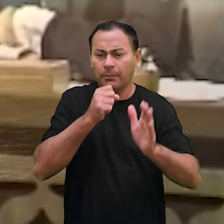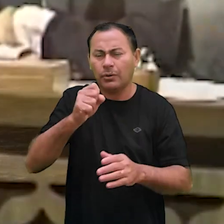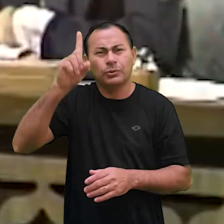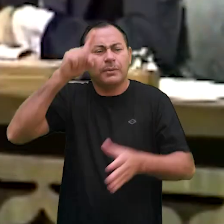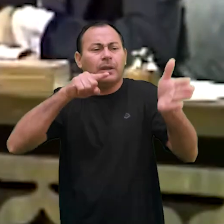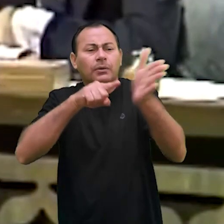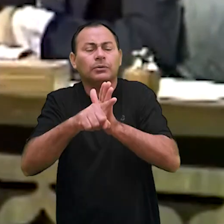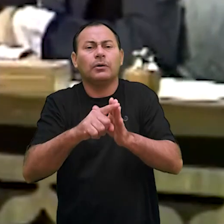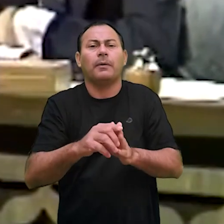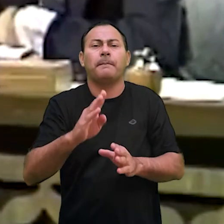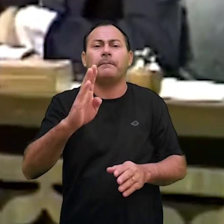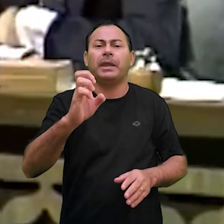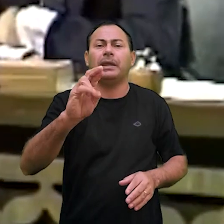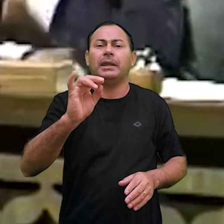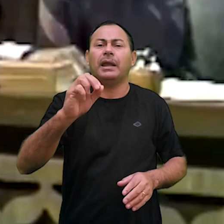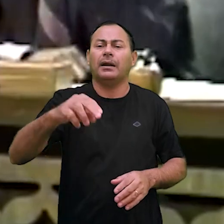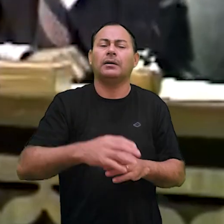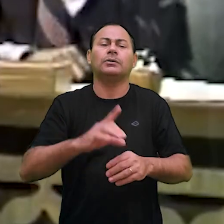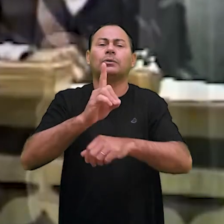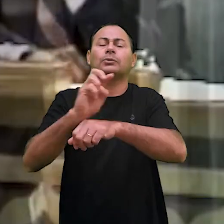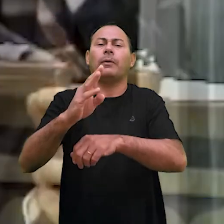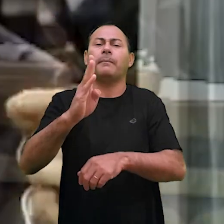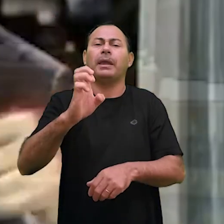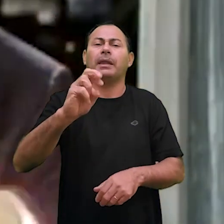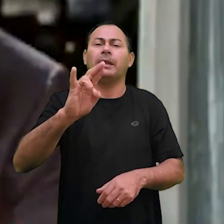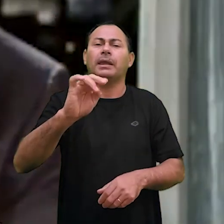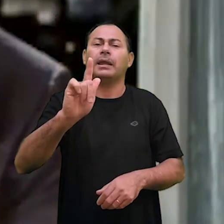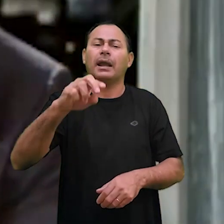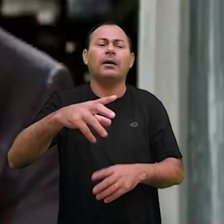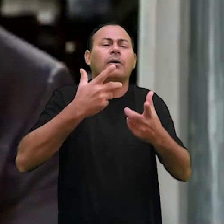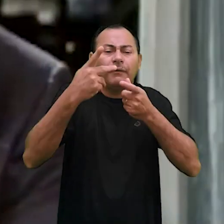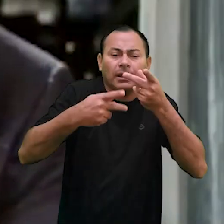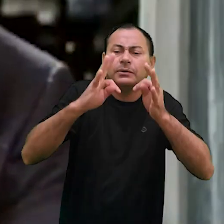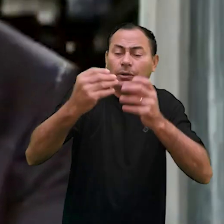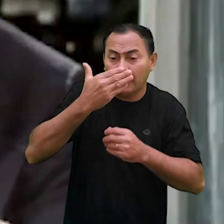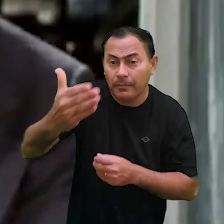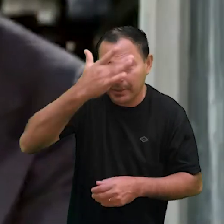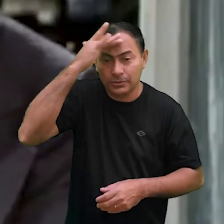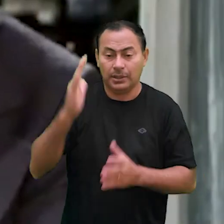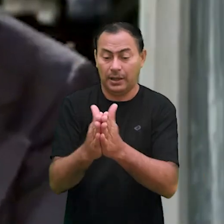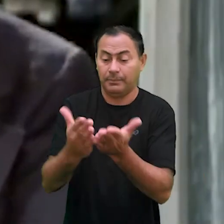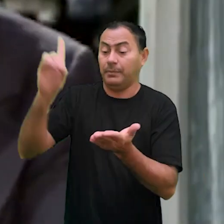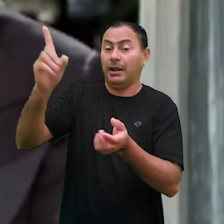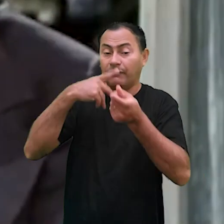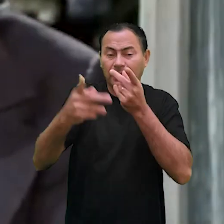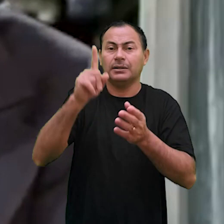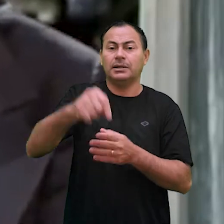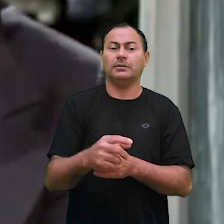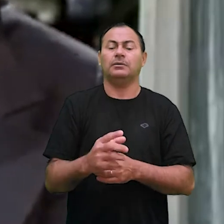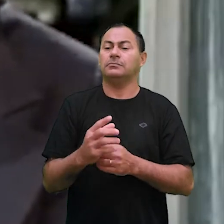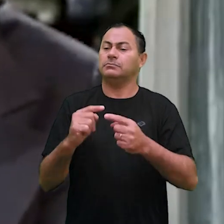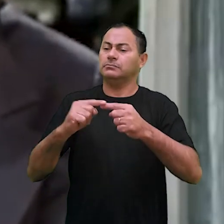de um programa de televisão certa vez perguntou ao Billy Graham, Dr. Billy Graham, como o senhor pode dizer diante de todas essas pessoas